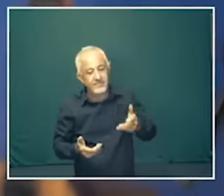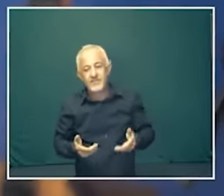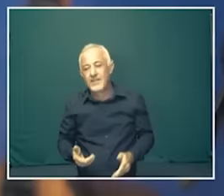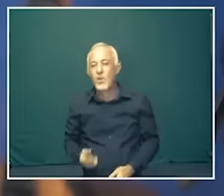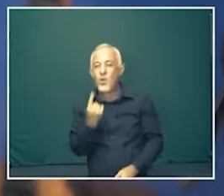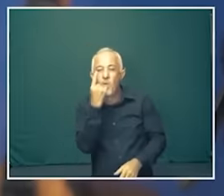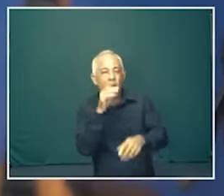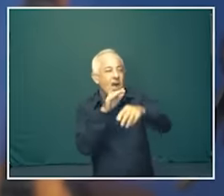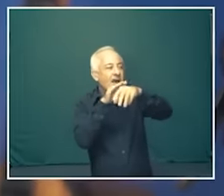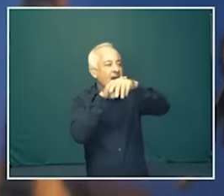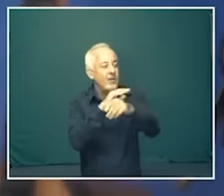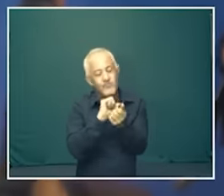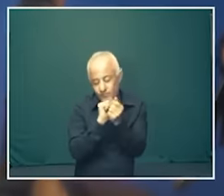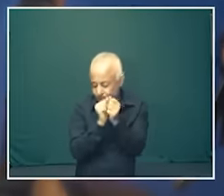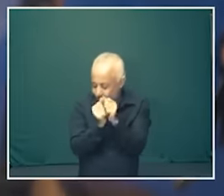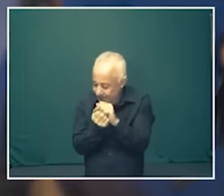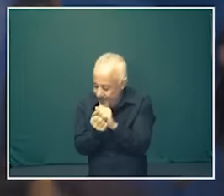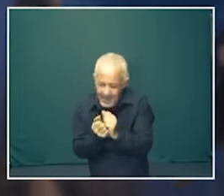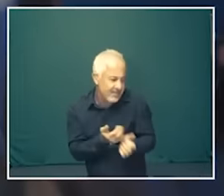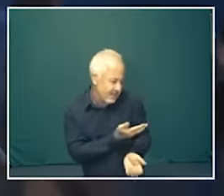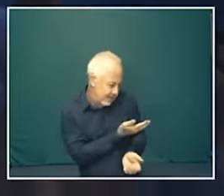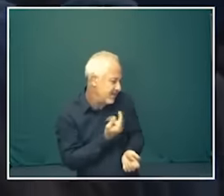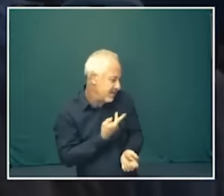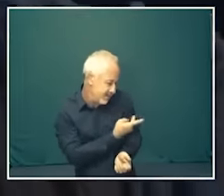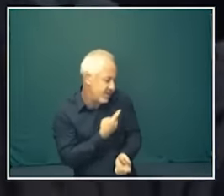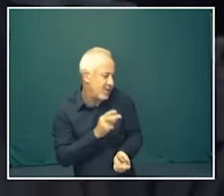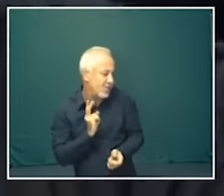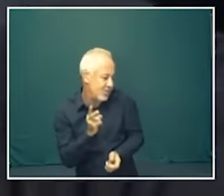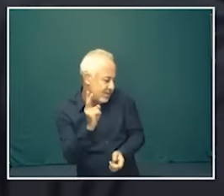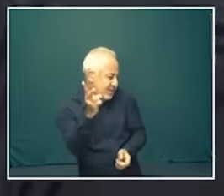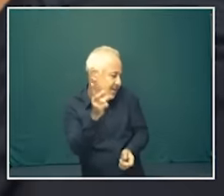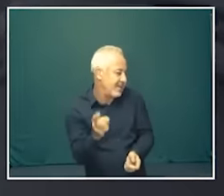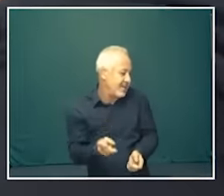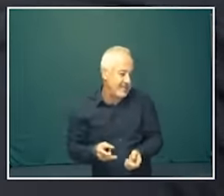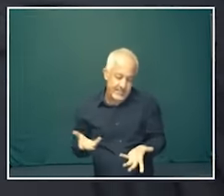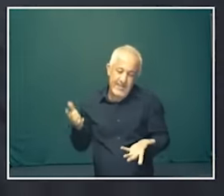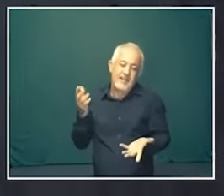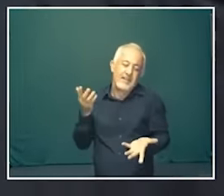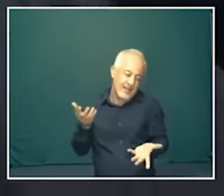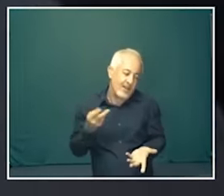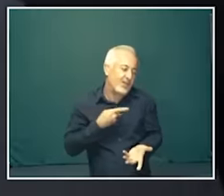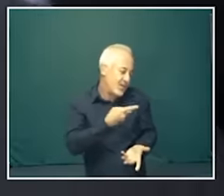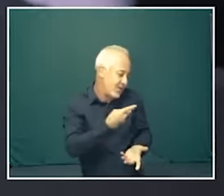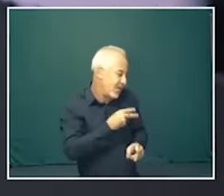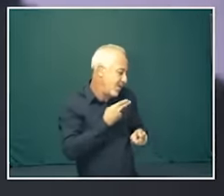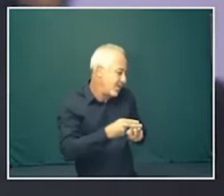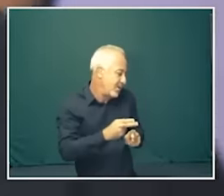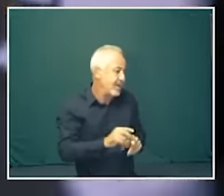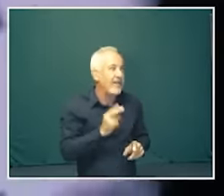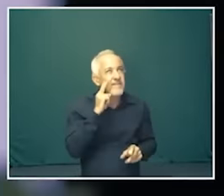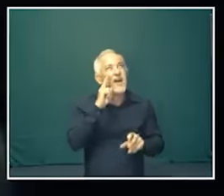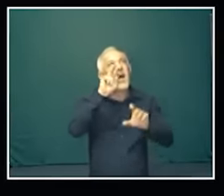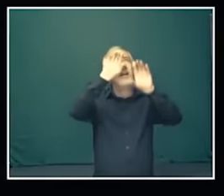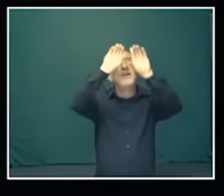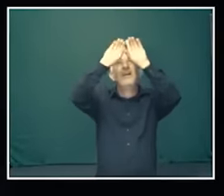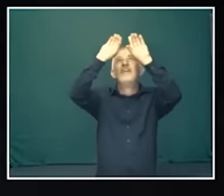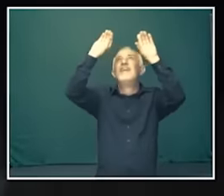Bastou uma noite, um beijo na boca, um fica comigo pra vida toda. Nós dois sem roupa, olhando pro